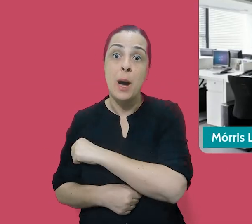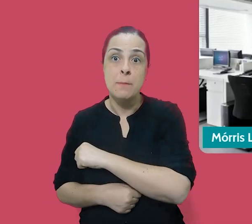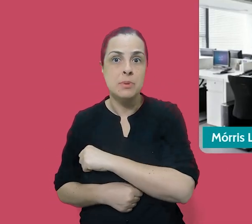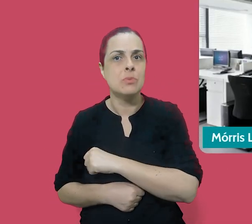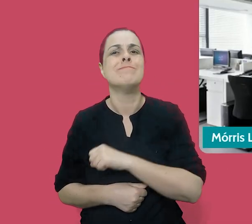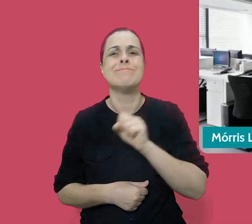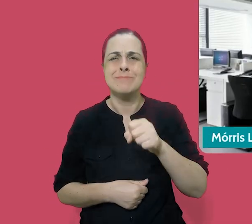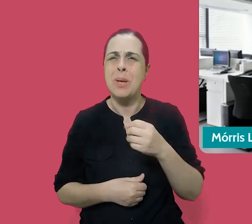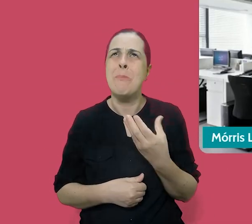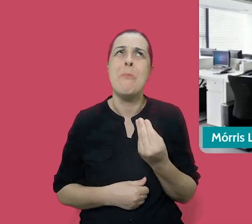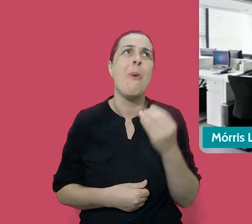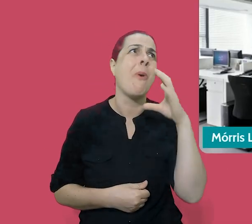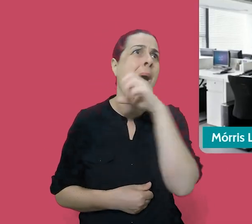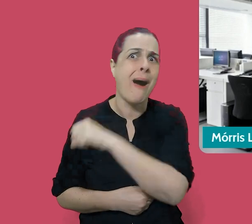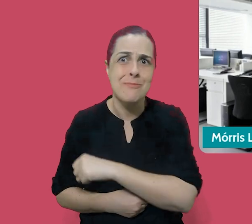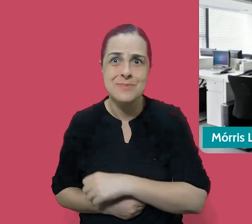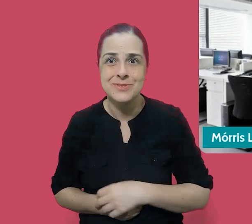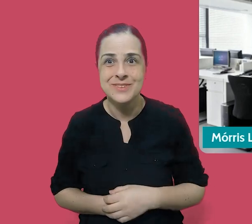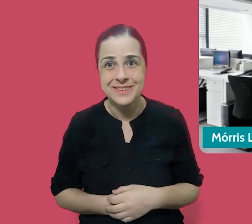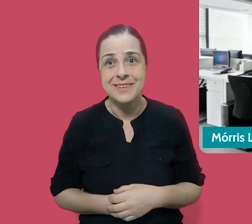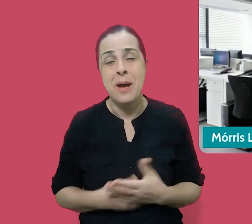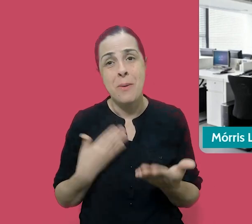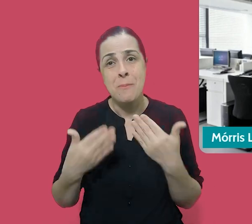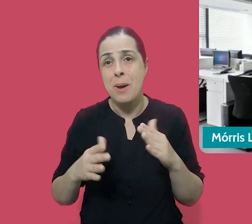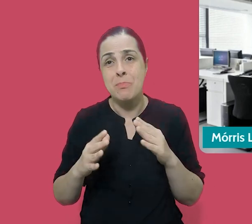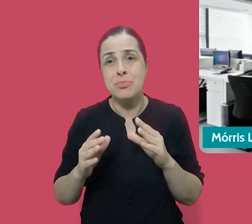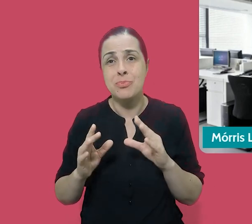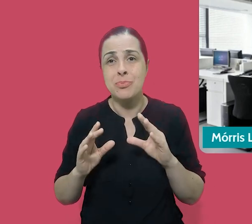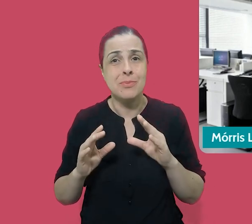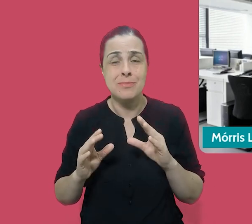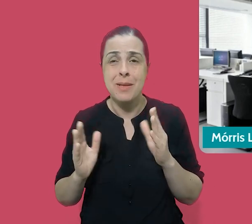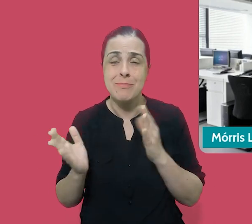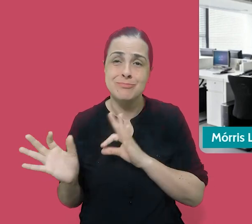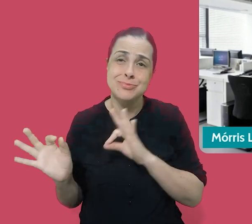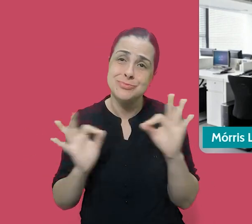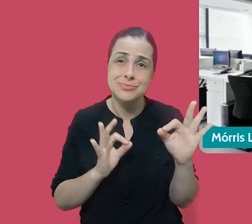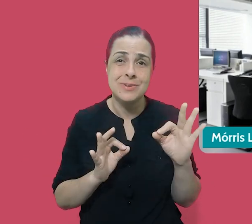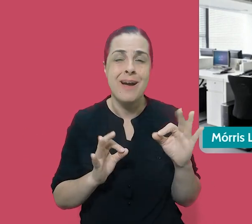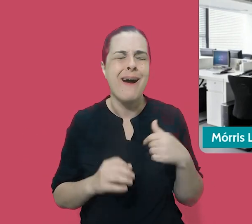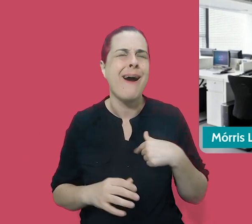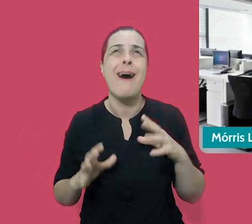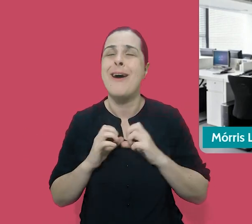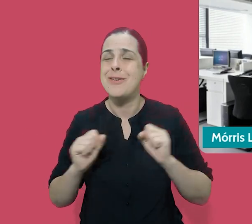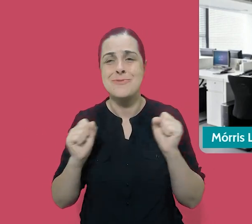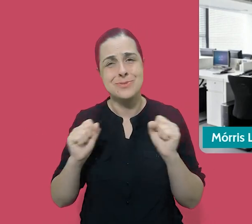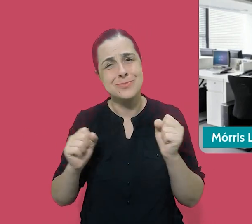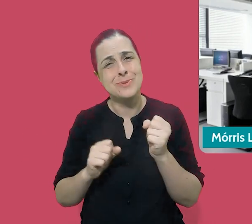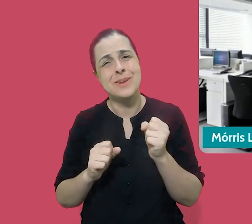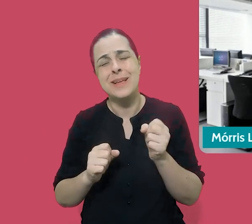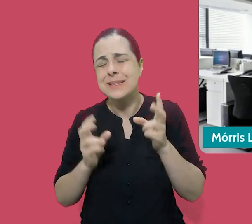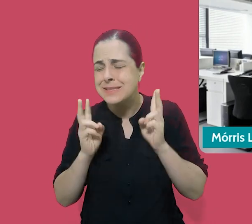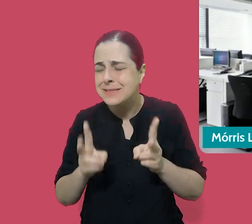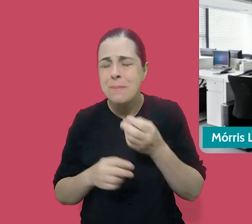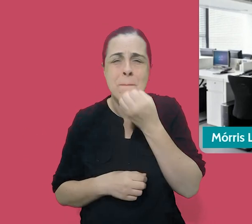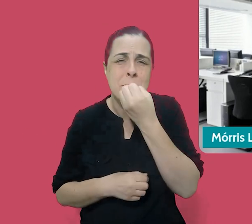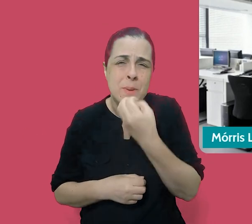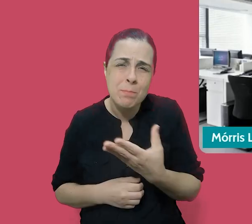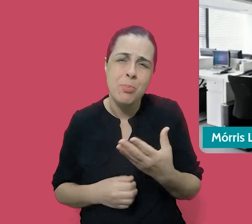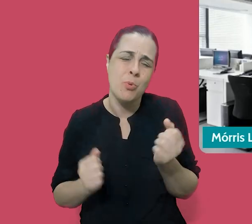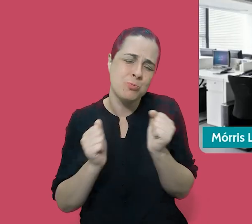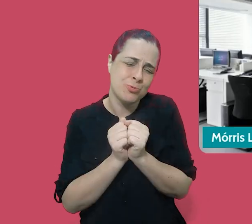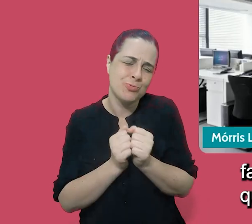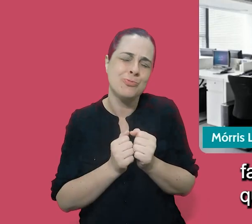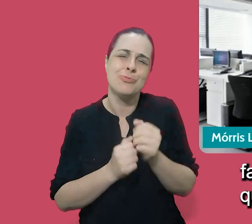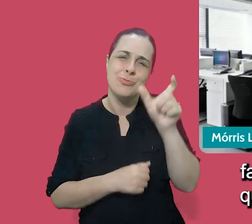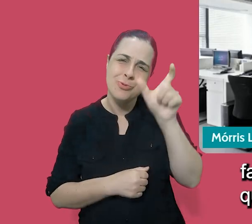muito rápido, é muito rápido. Muito rápido esse papo. Mas, enfim, adorei. Sempre muito bom ter você aqui, Morris, super parceiro. A